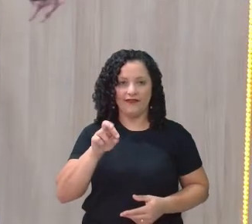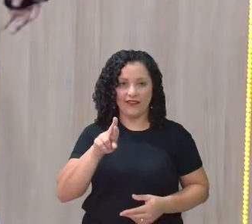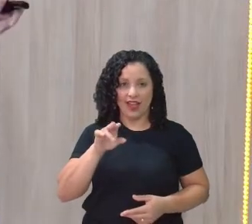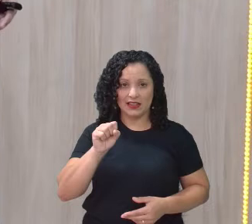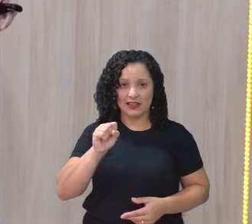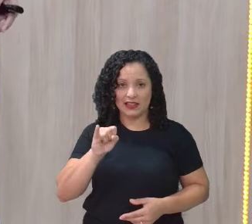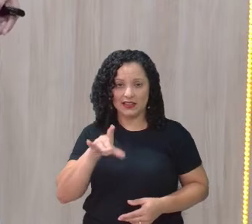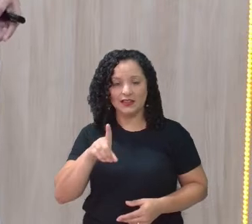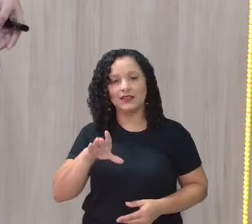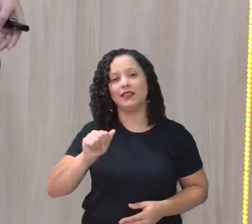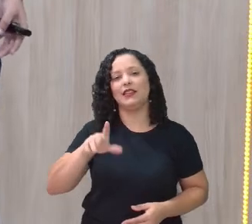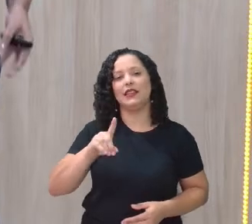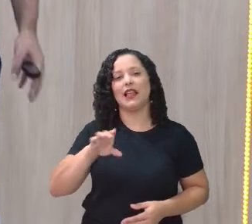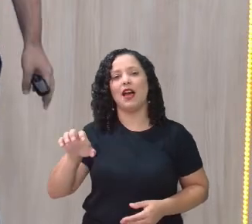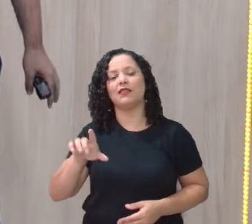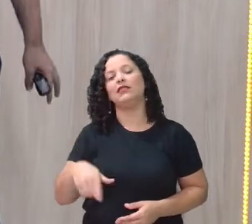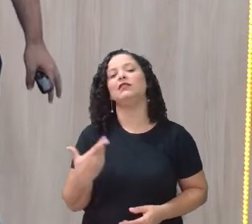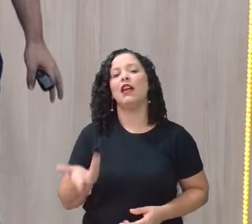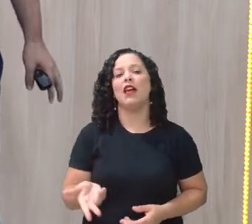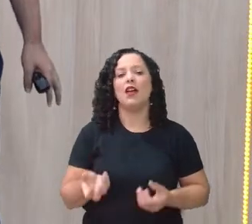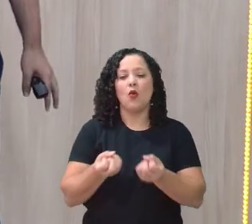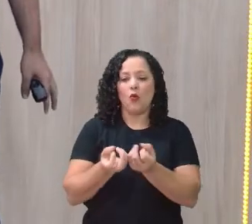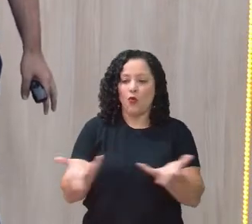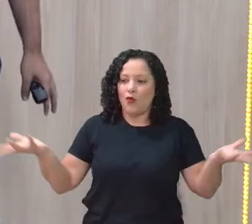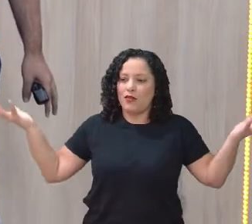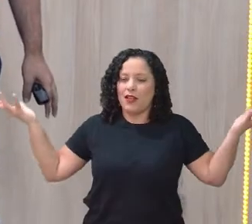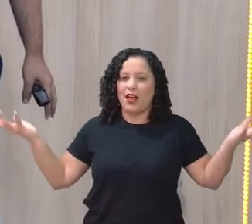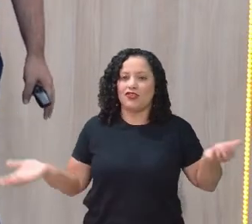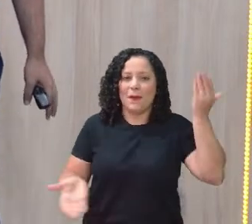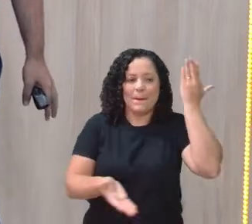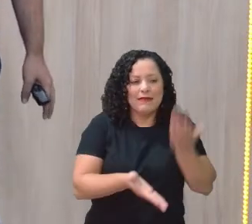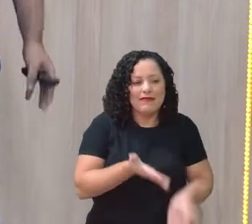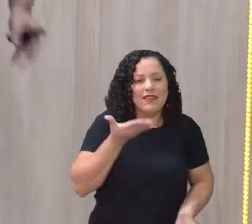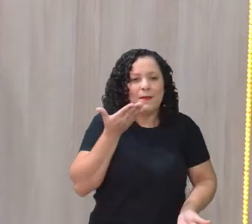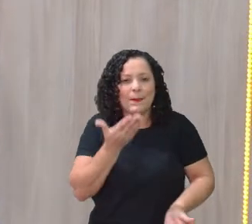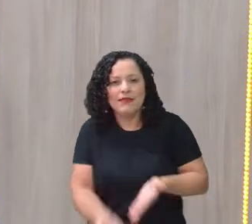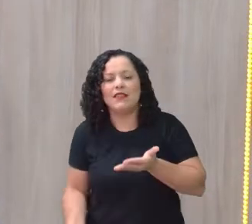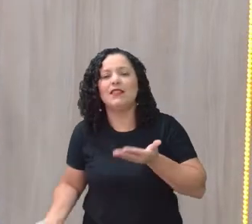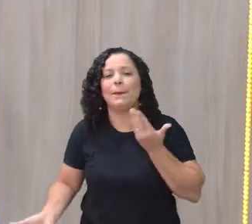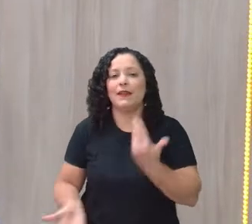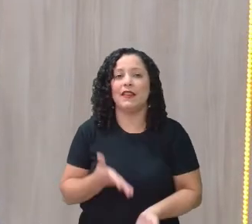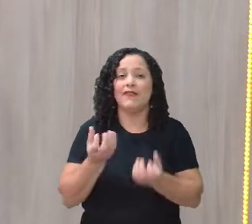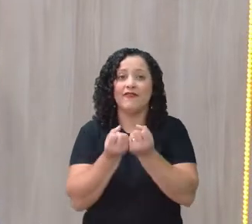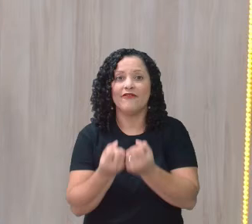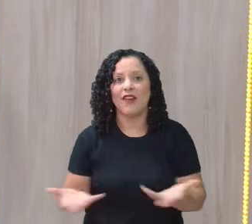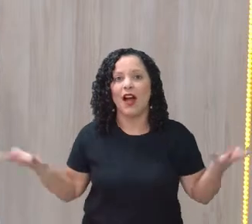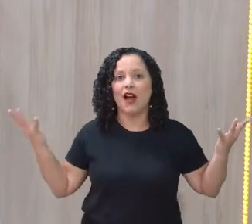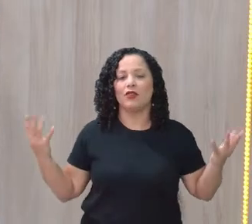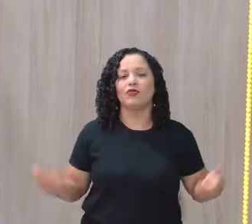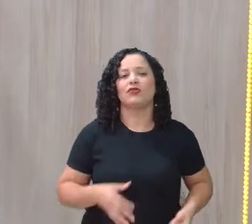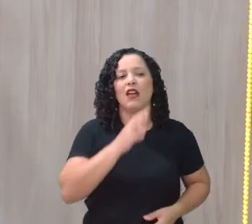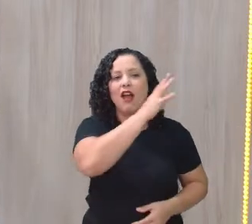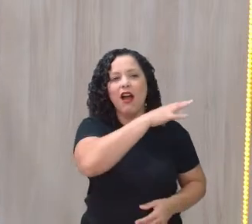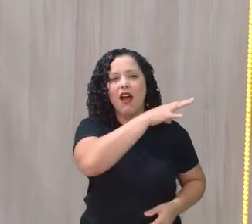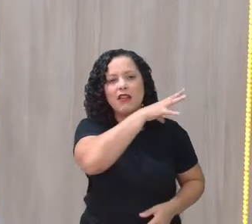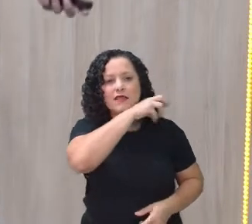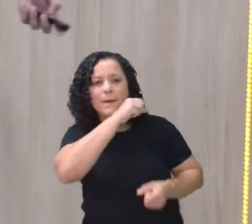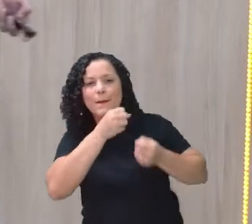fauna indo junto, perdendo nesses animaizinhos, né? Muitos aí estão até ameaçados